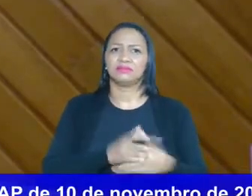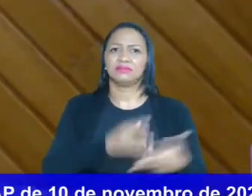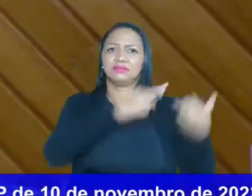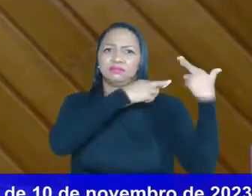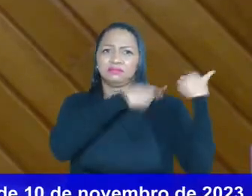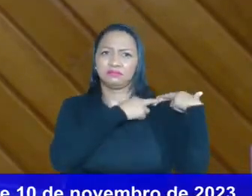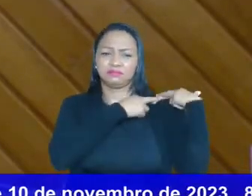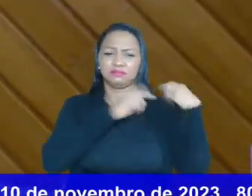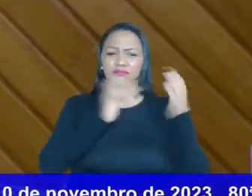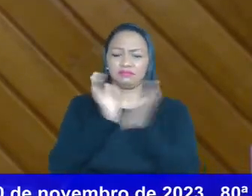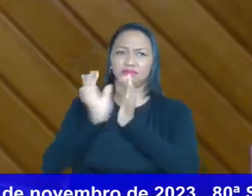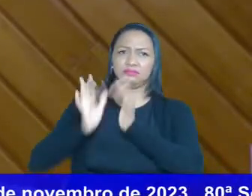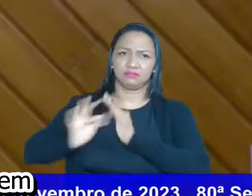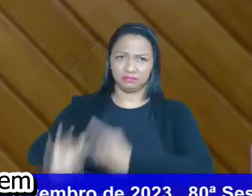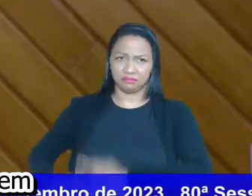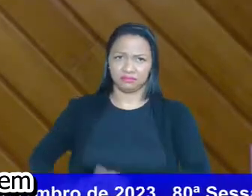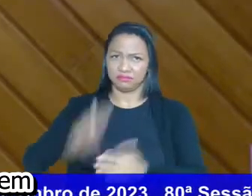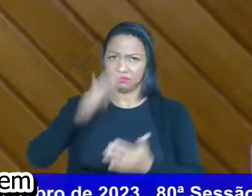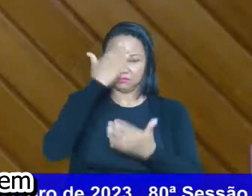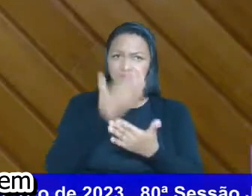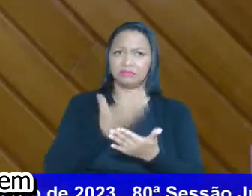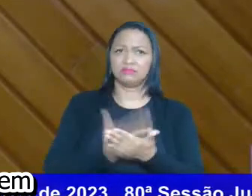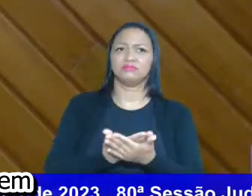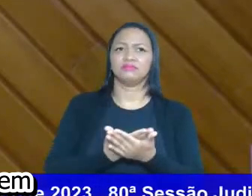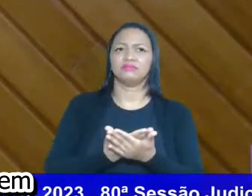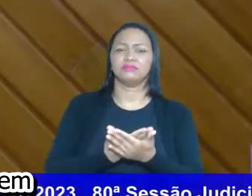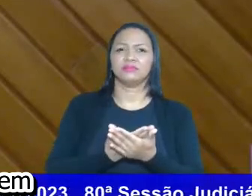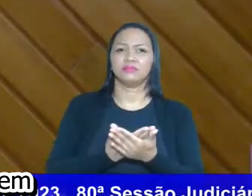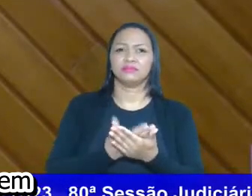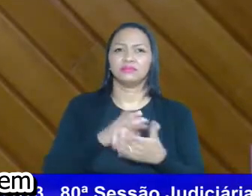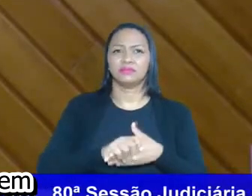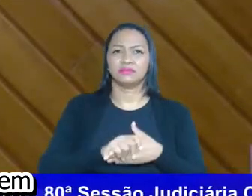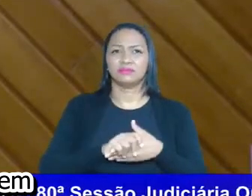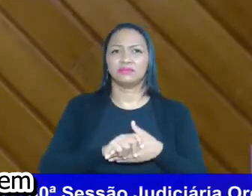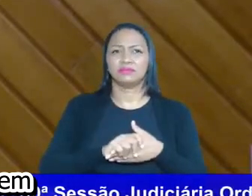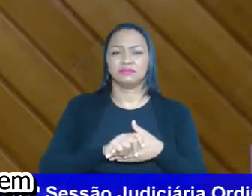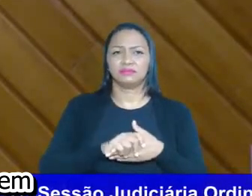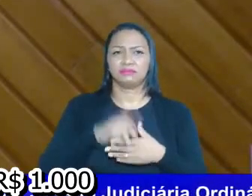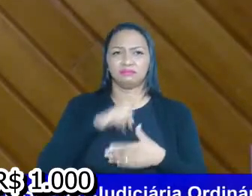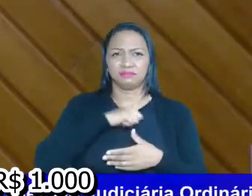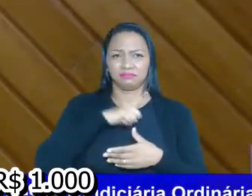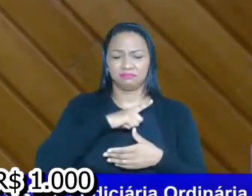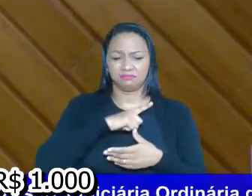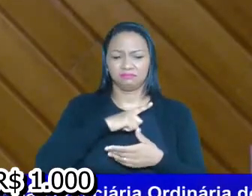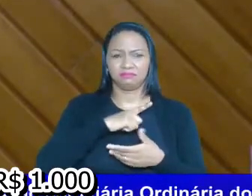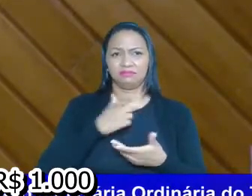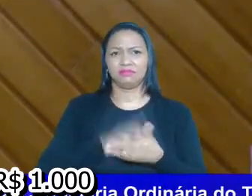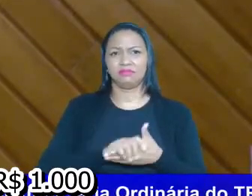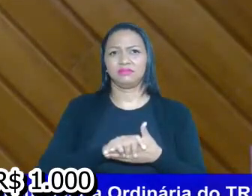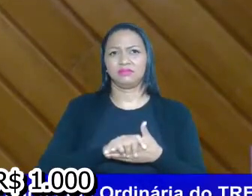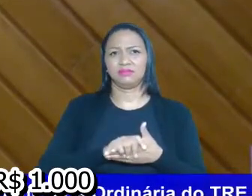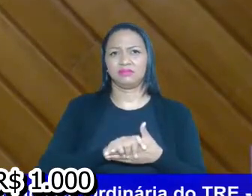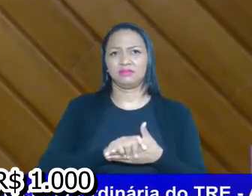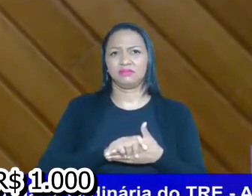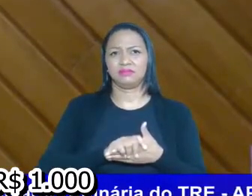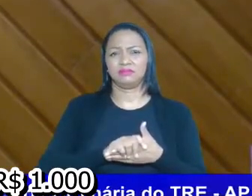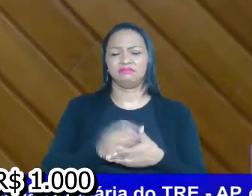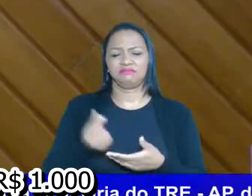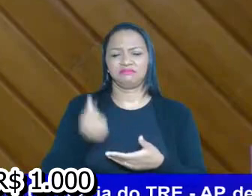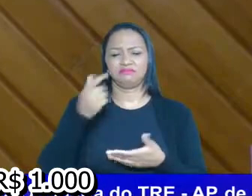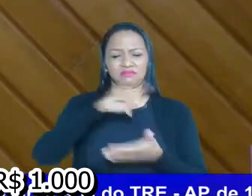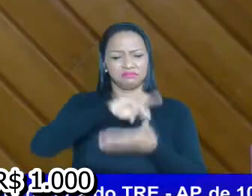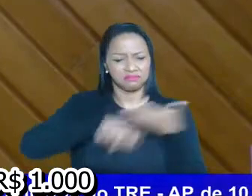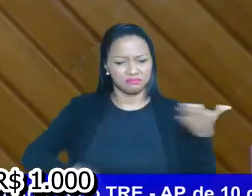dele. E acredito quando se define, você tem uma nota de R$1.000, você tem